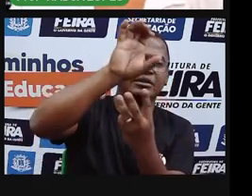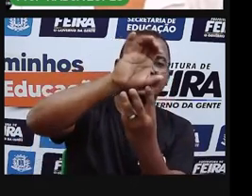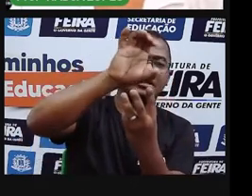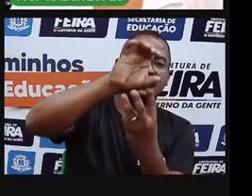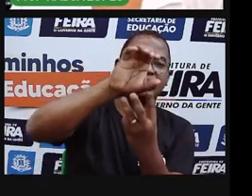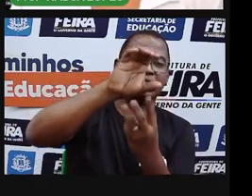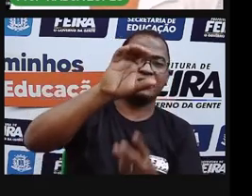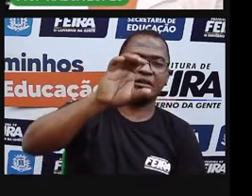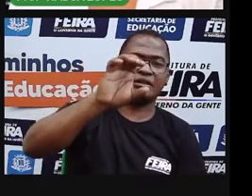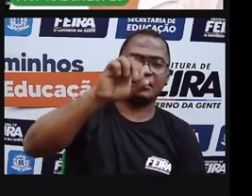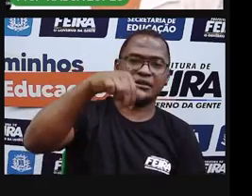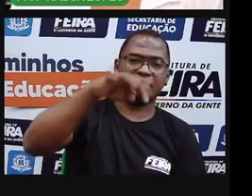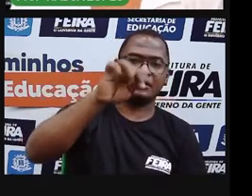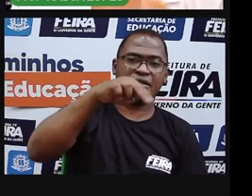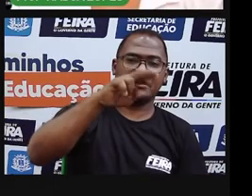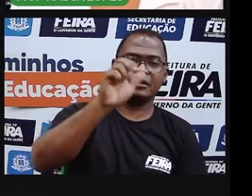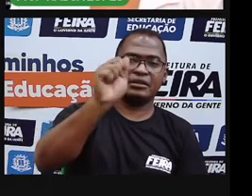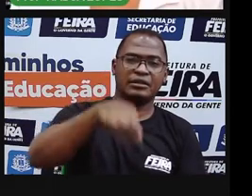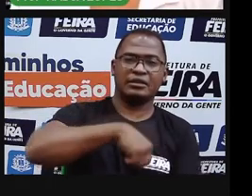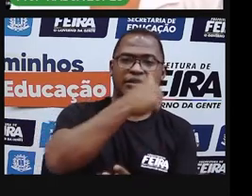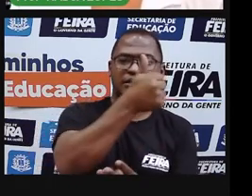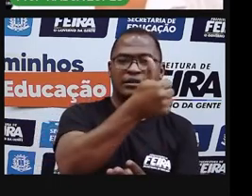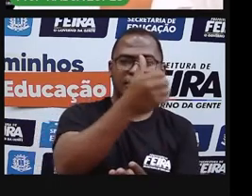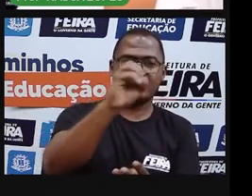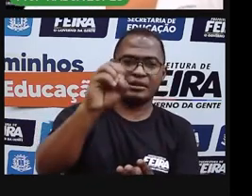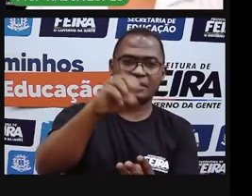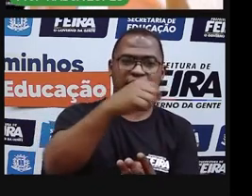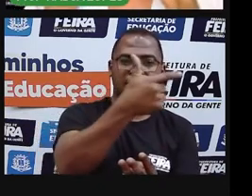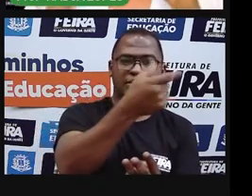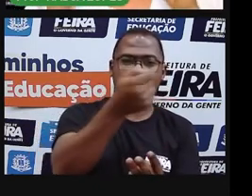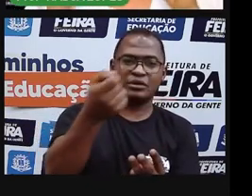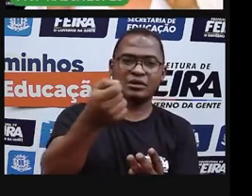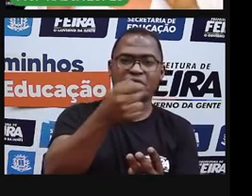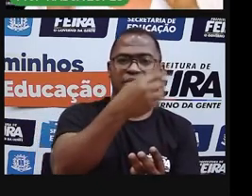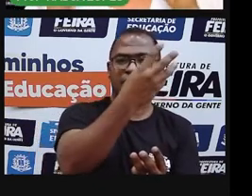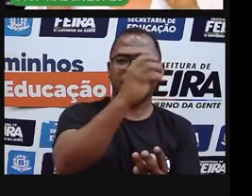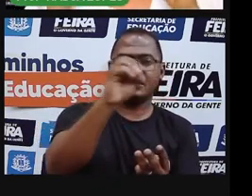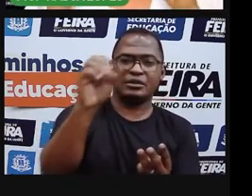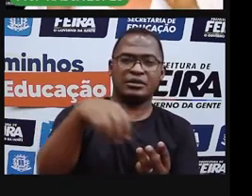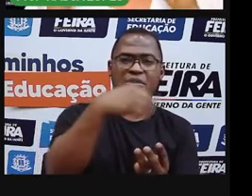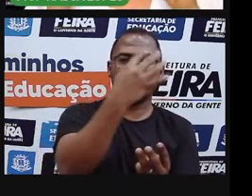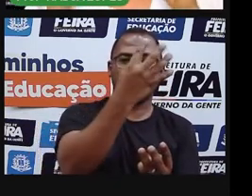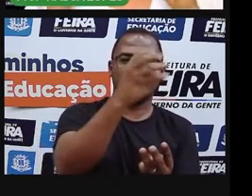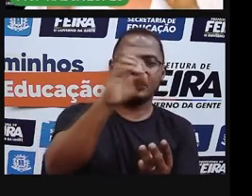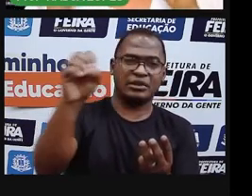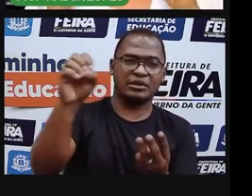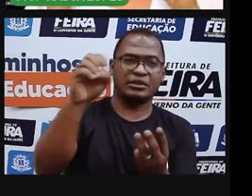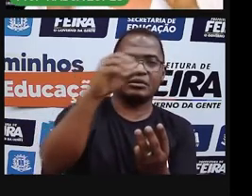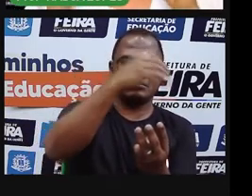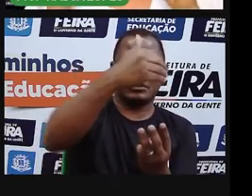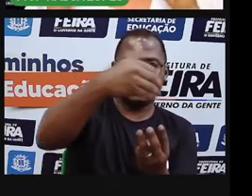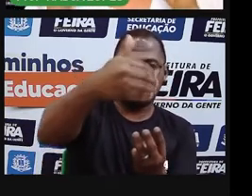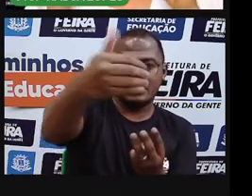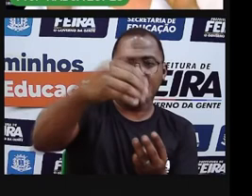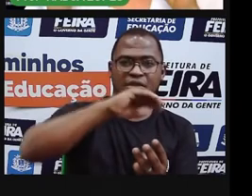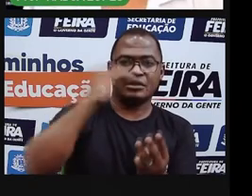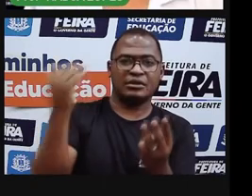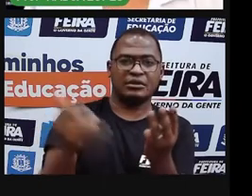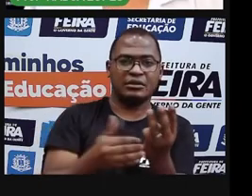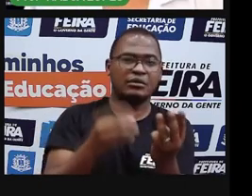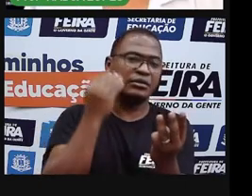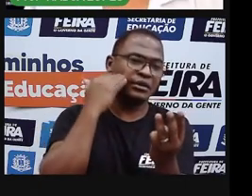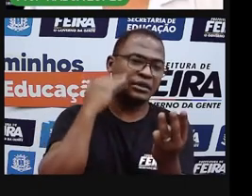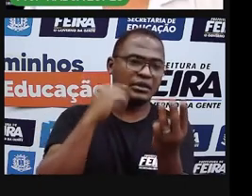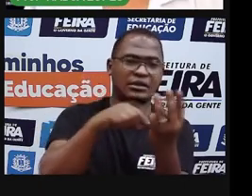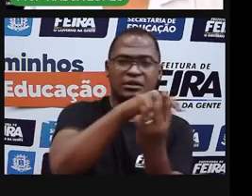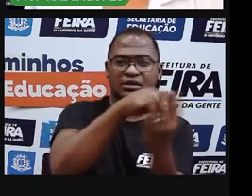100 200 300 400 até o 900 Então a gente tem é essa Classe A gente tem três horas a